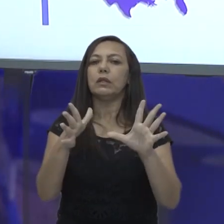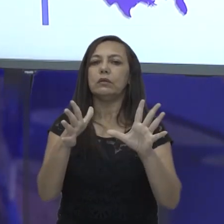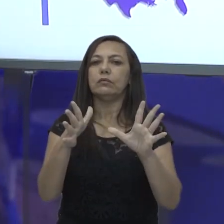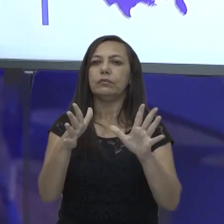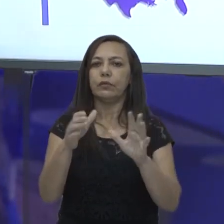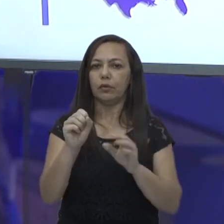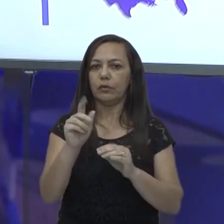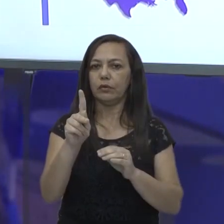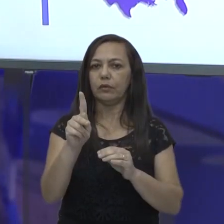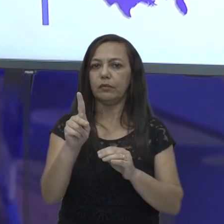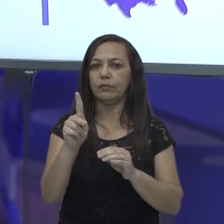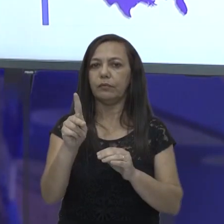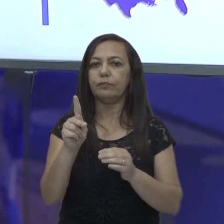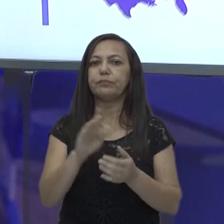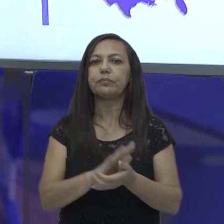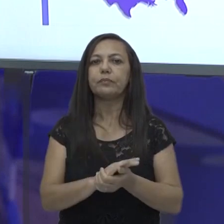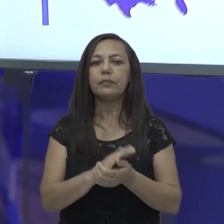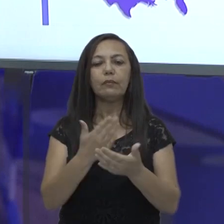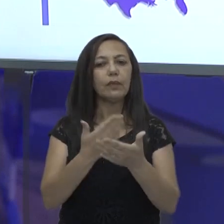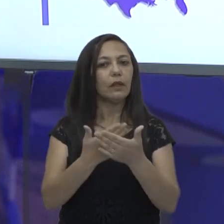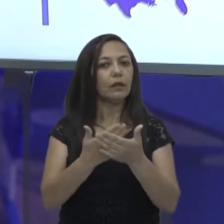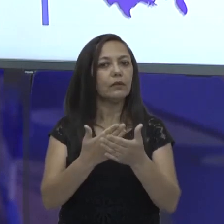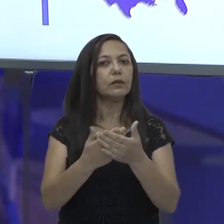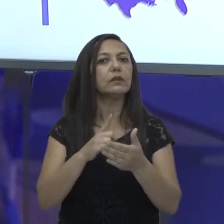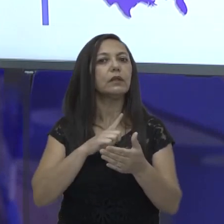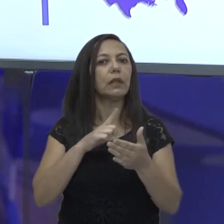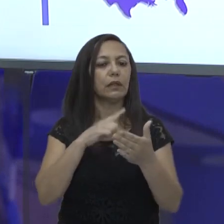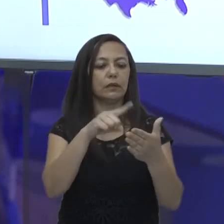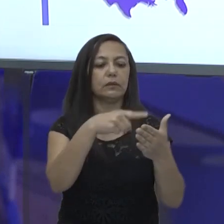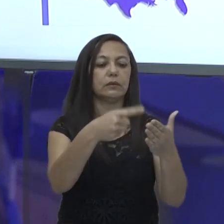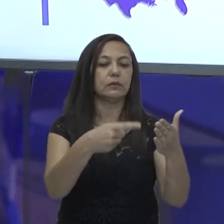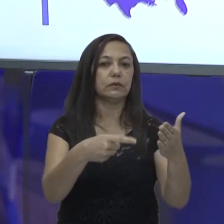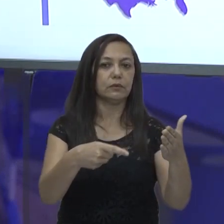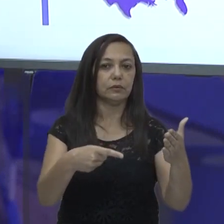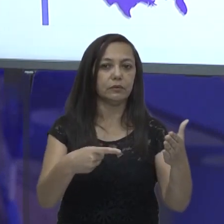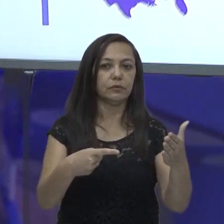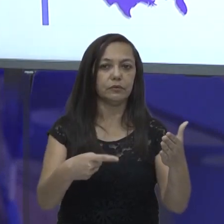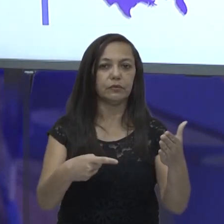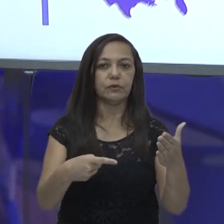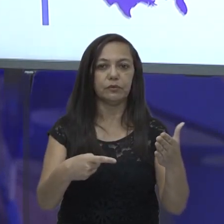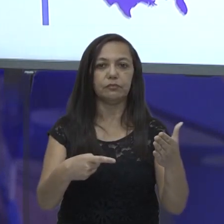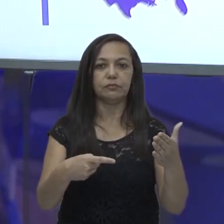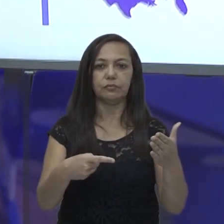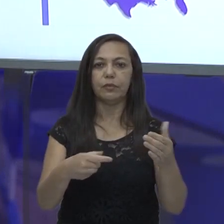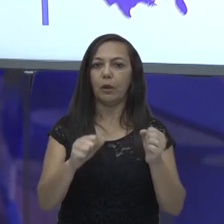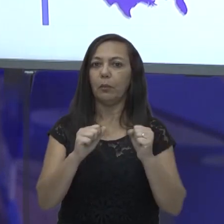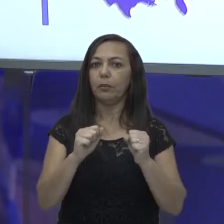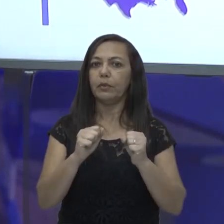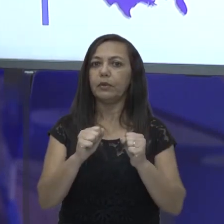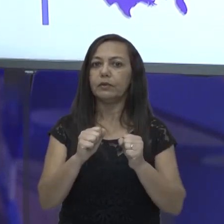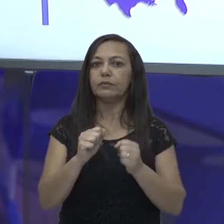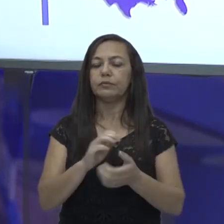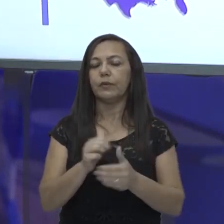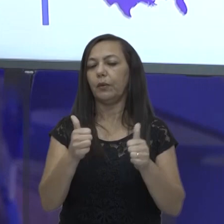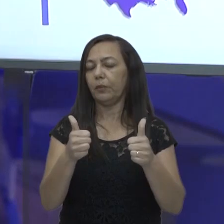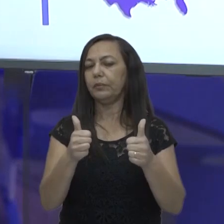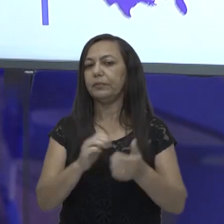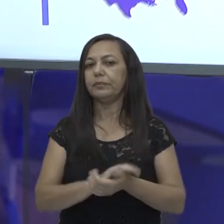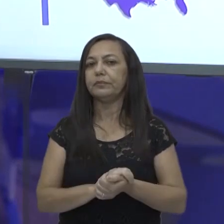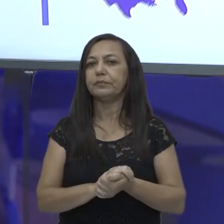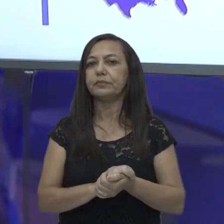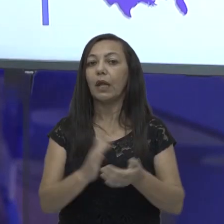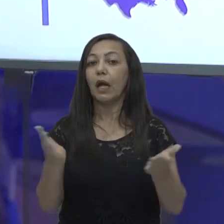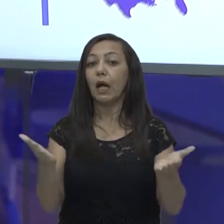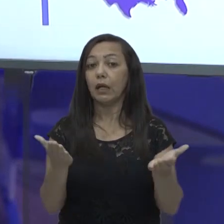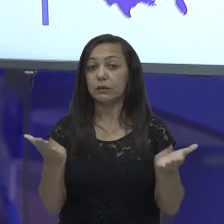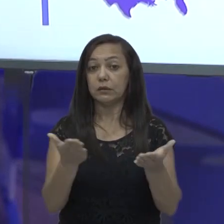hoje. Beleza? Essa revisão, vai lá no livro, vai lá na apostila, isso vai deixar você bem legal aí, tá bom? Pega